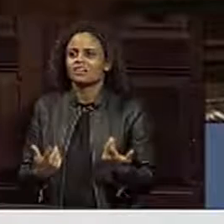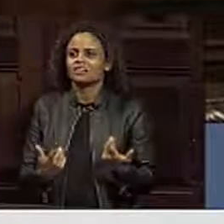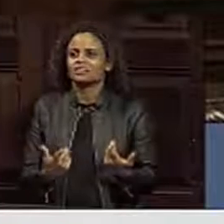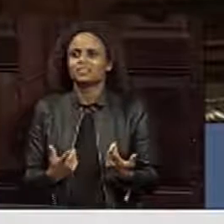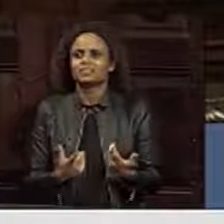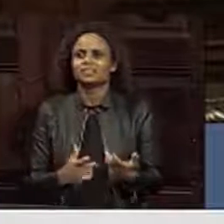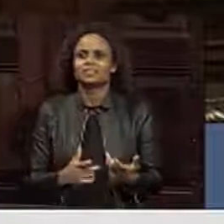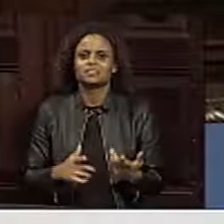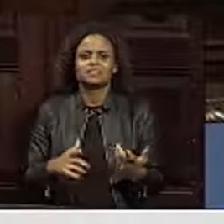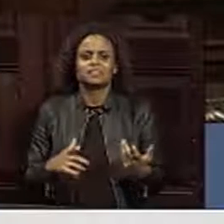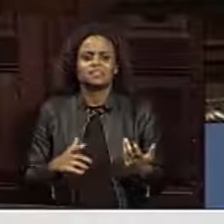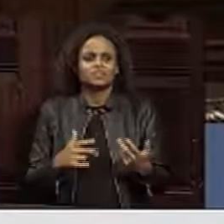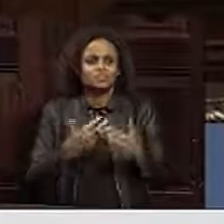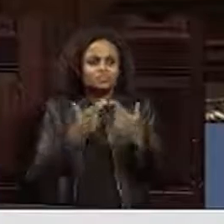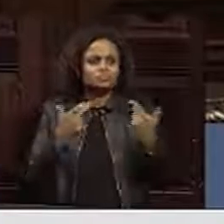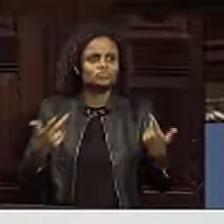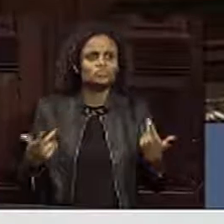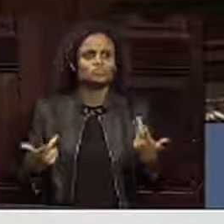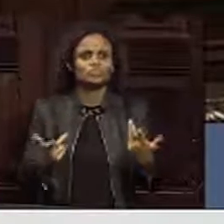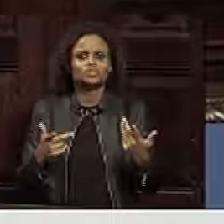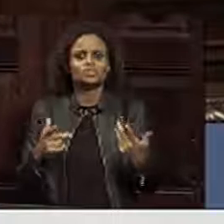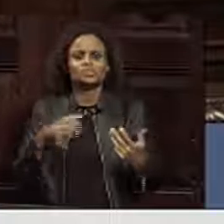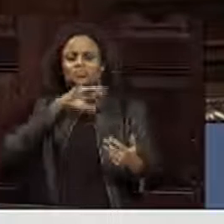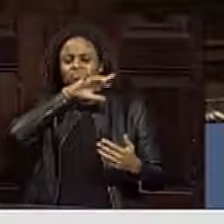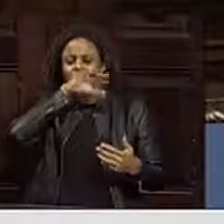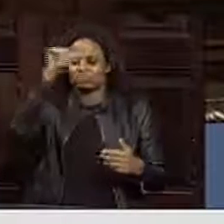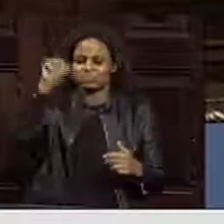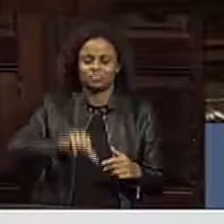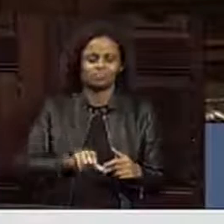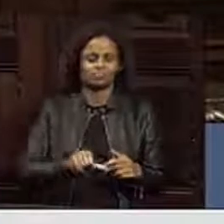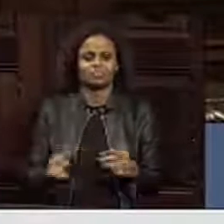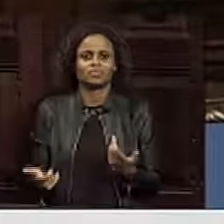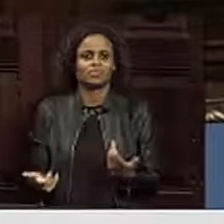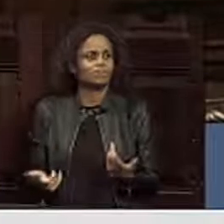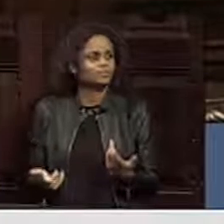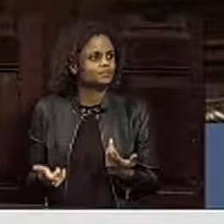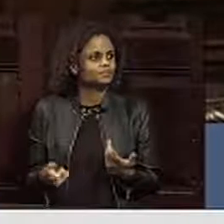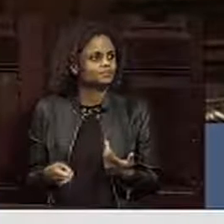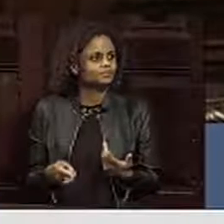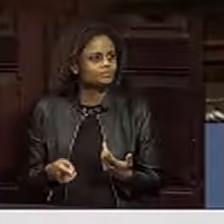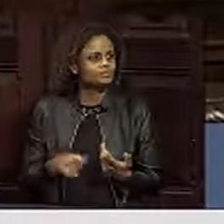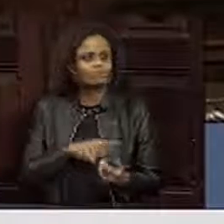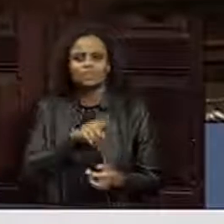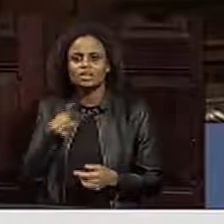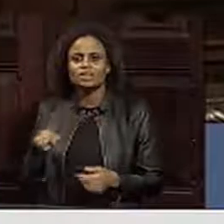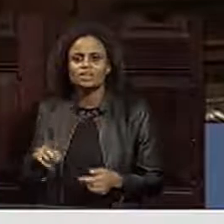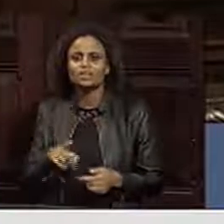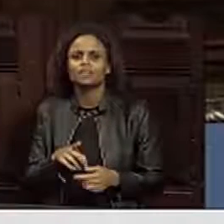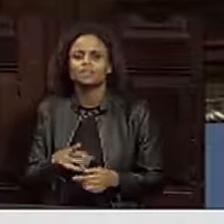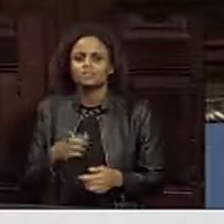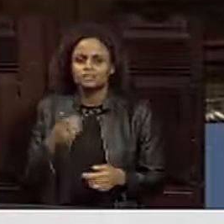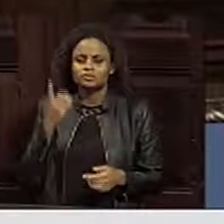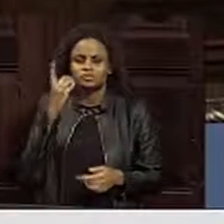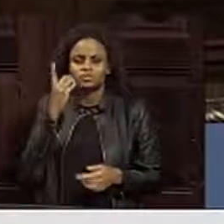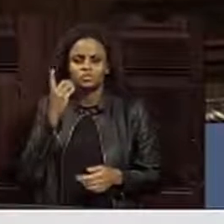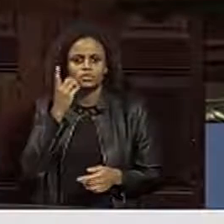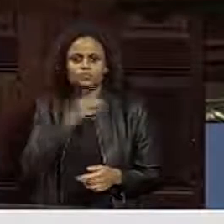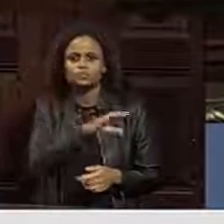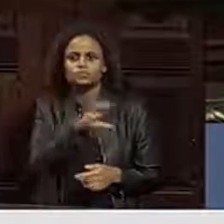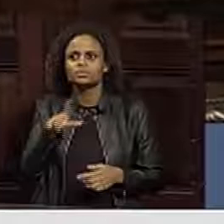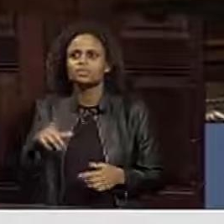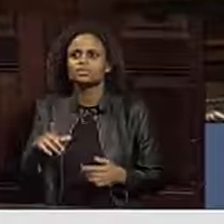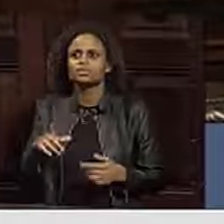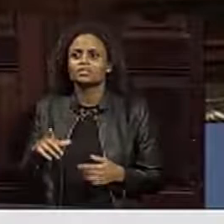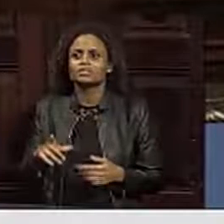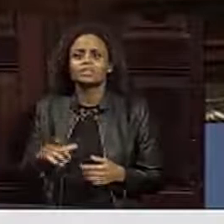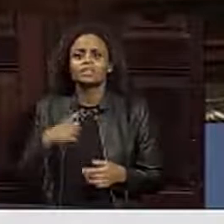arrebentadas, apodrecidas. Isso vem exatamente, senhoras e senhores deputados, a